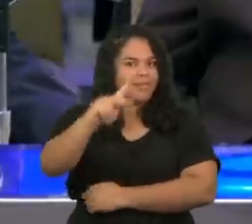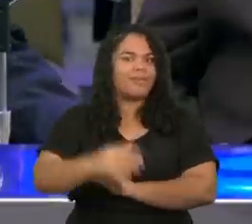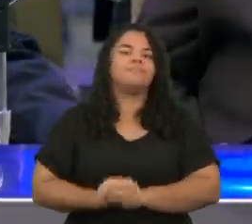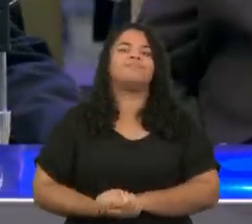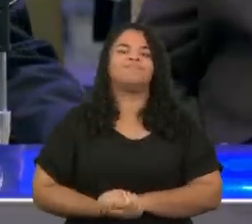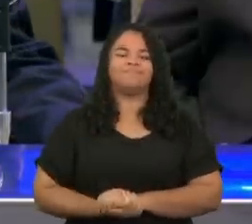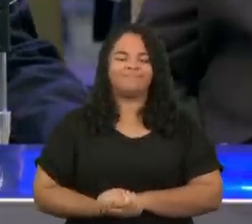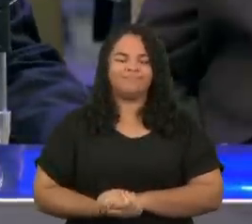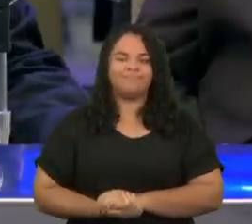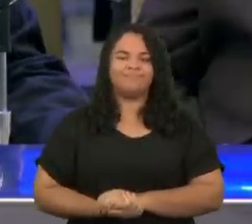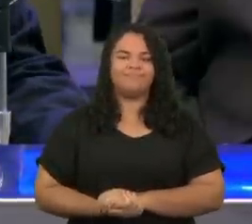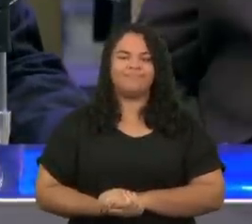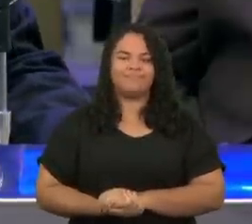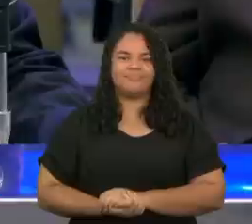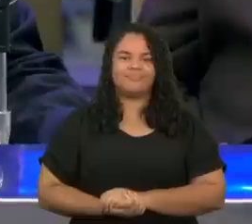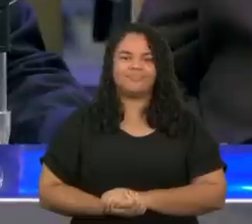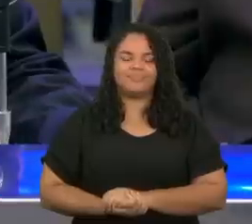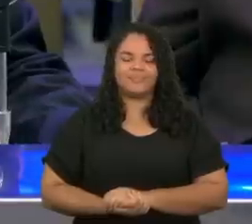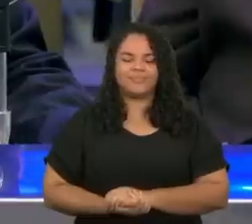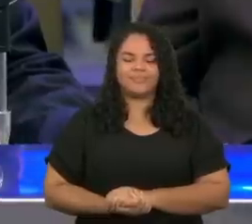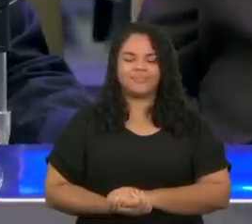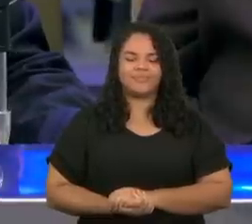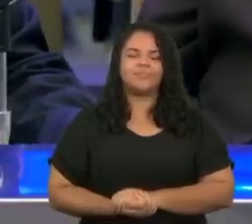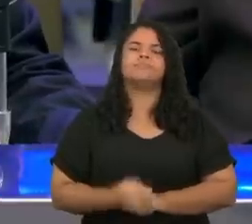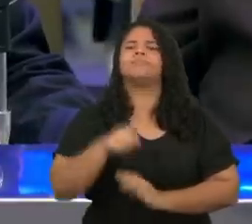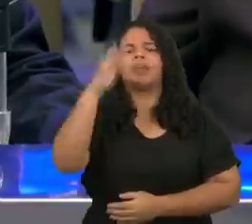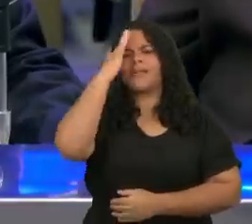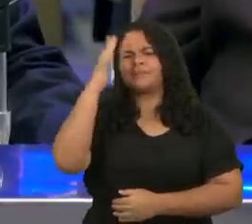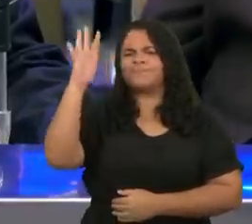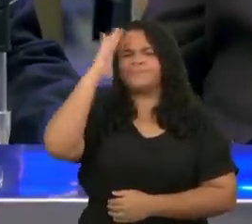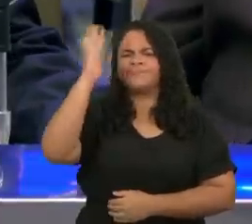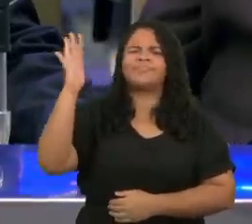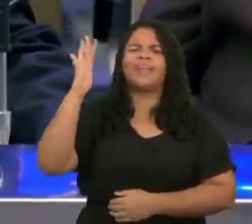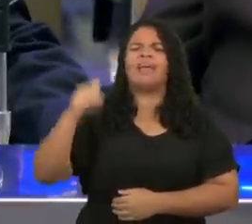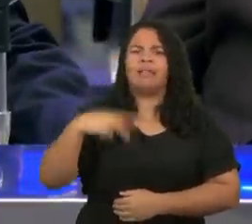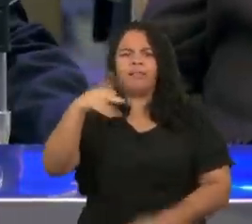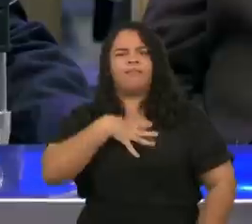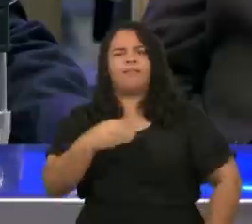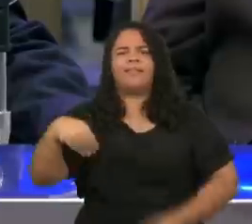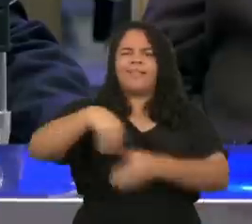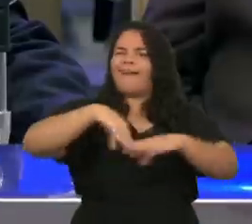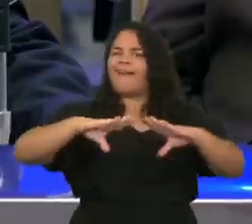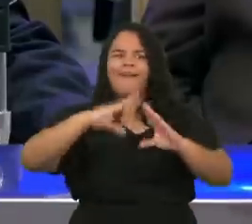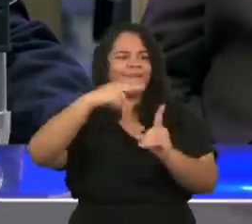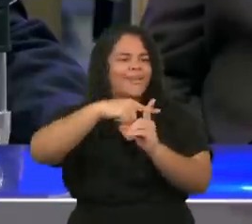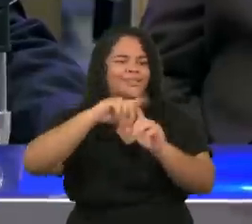é você que tem que cuidar não pense que por ouvir a igreja está livre de mais influencias